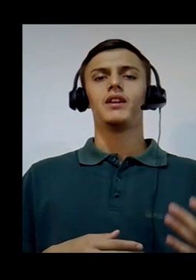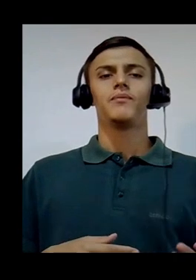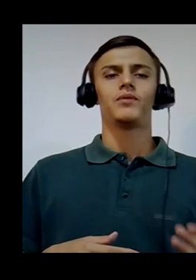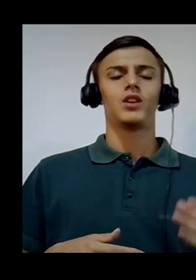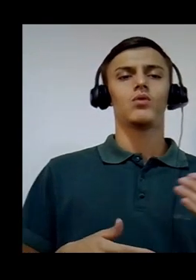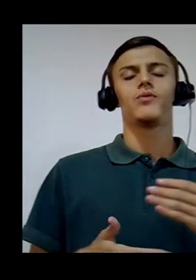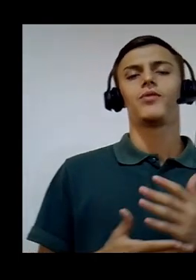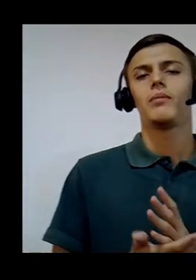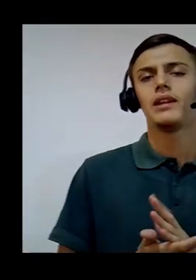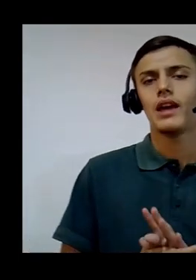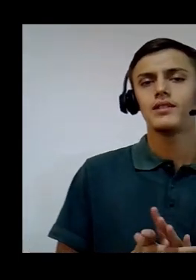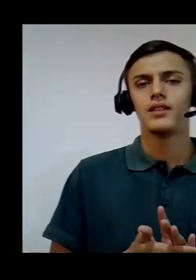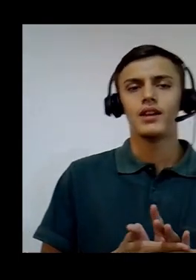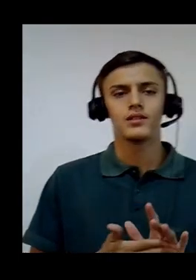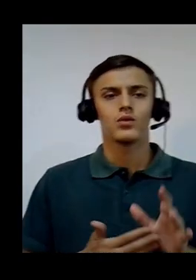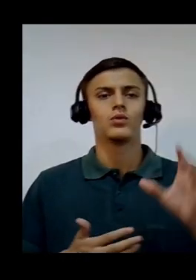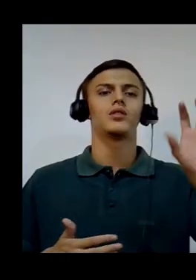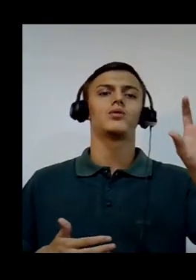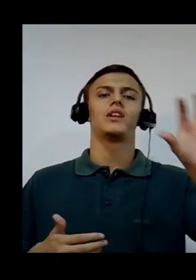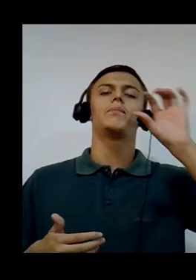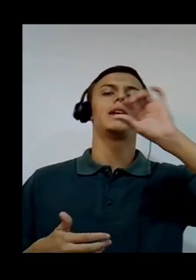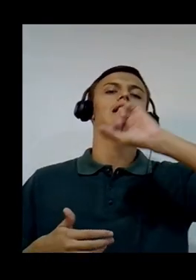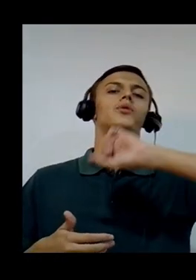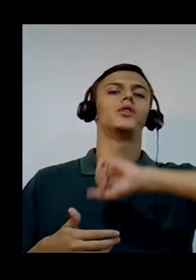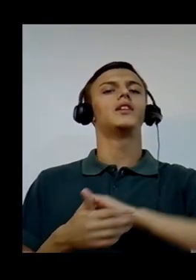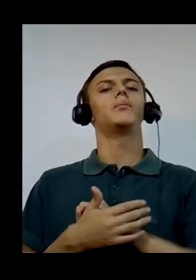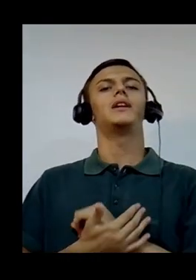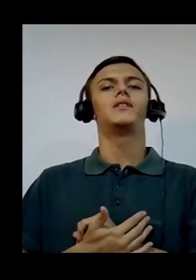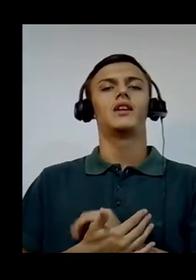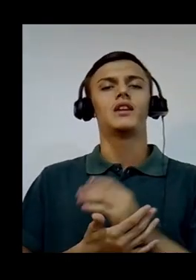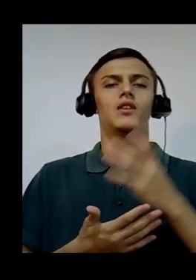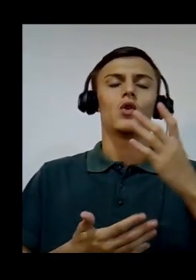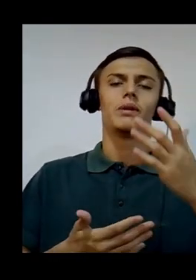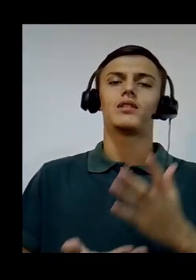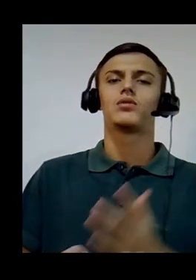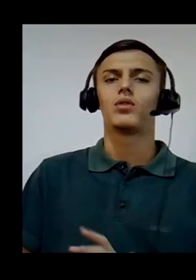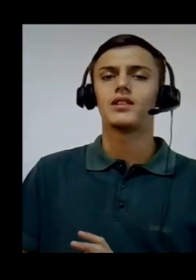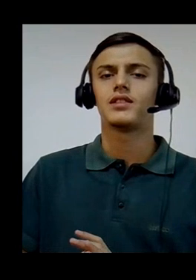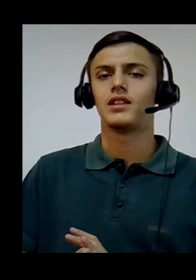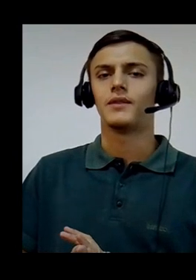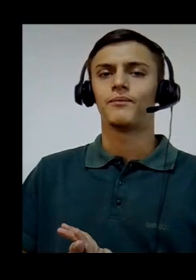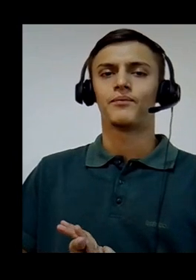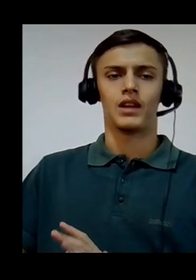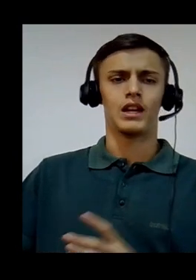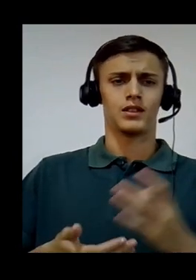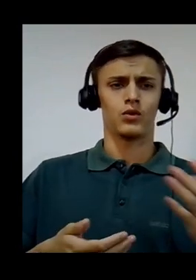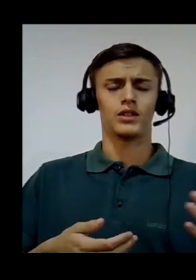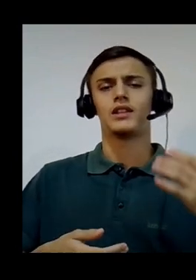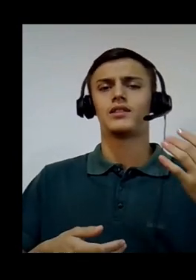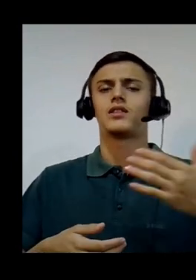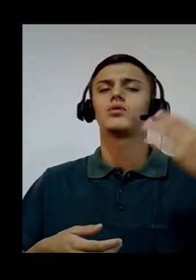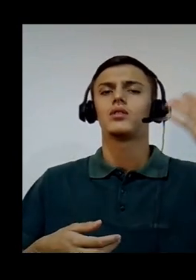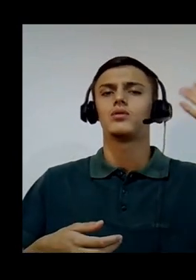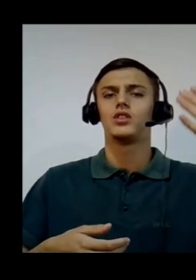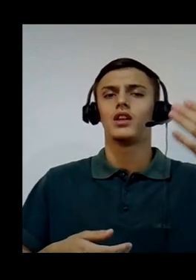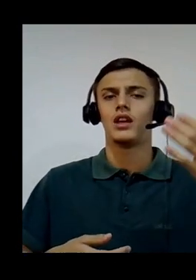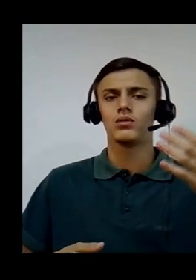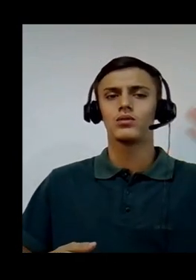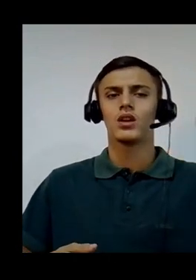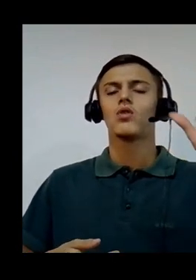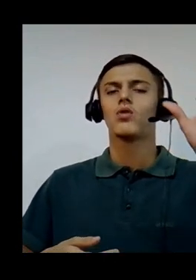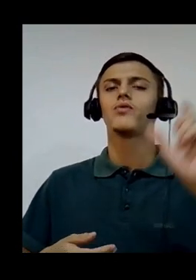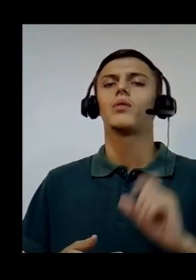Parte de EPI, então, conforme a NR6, o nosso empregador também tem obrigações a seguir, né? Esses são os